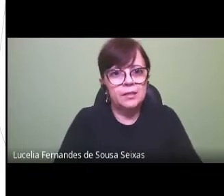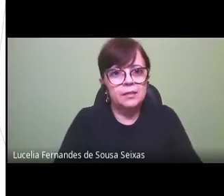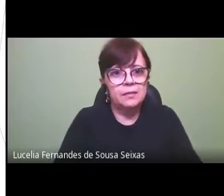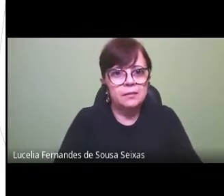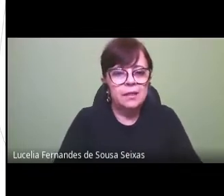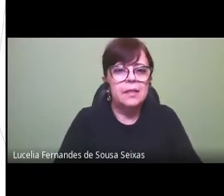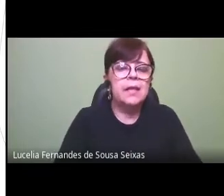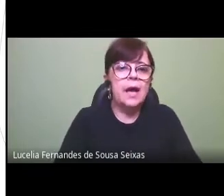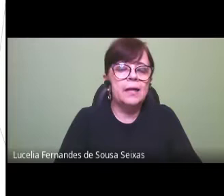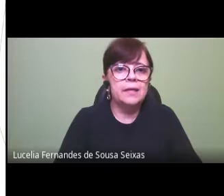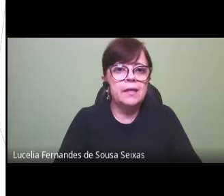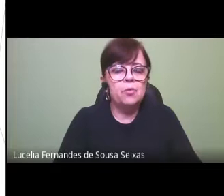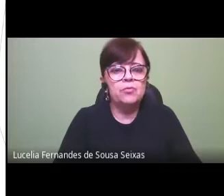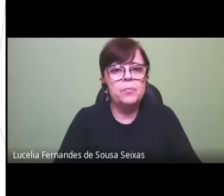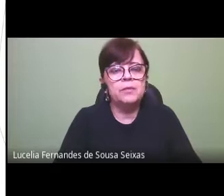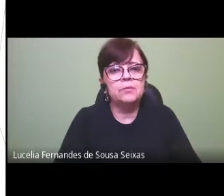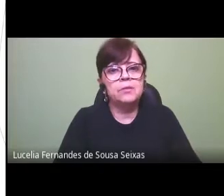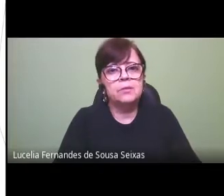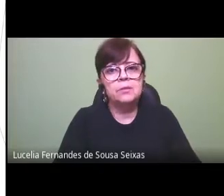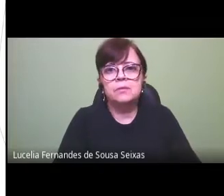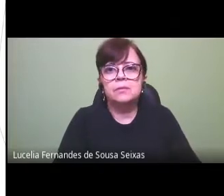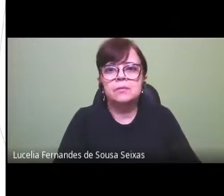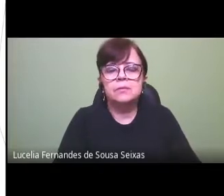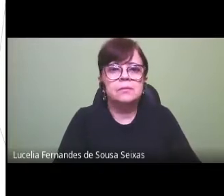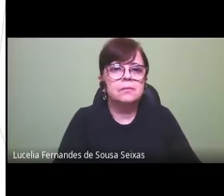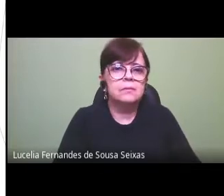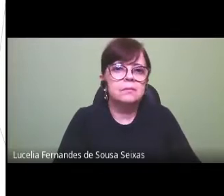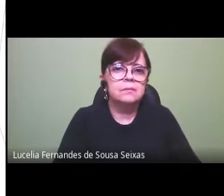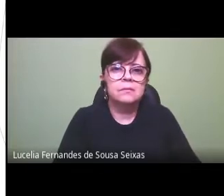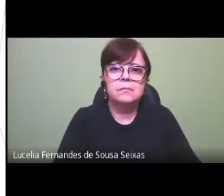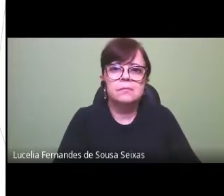Porto Alegre. Há três movimentos.